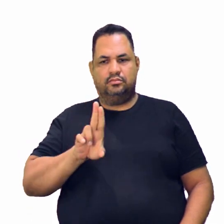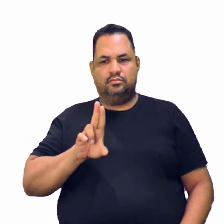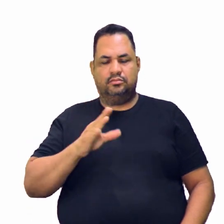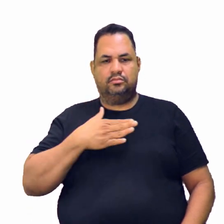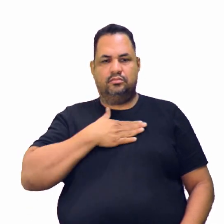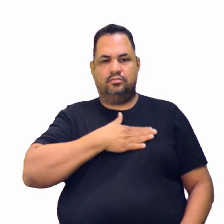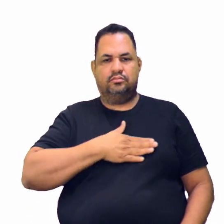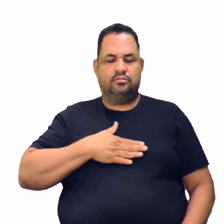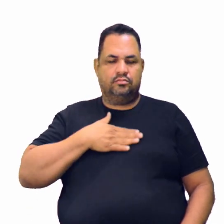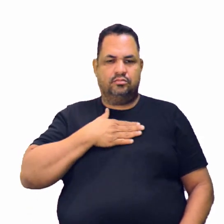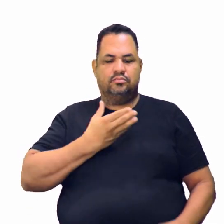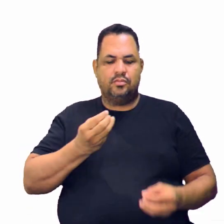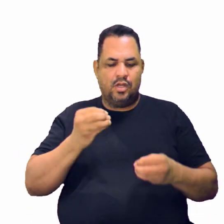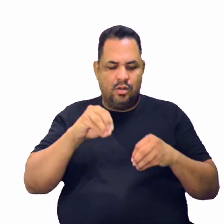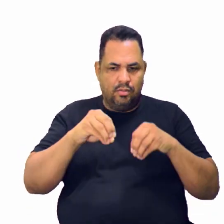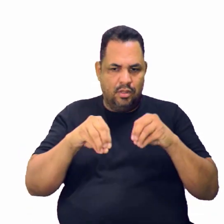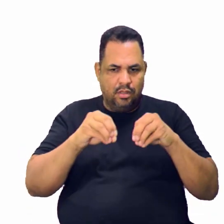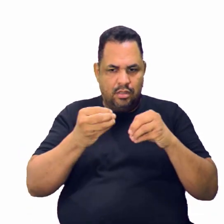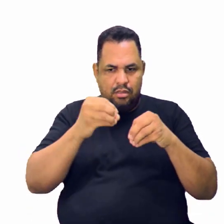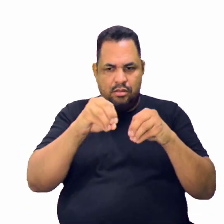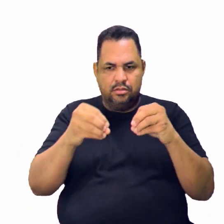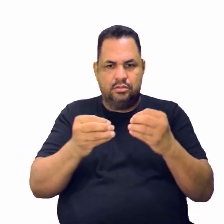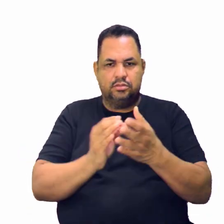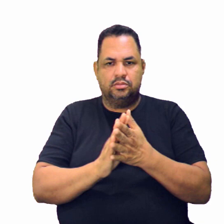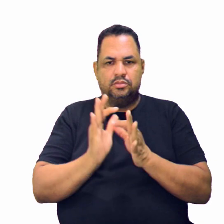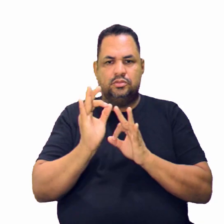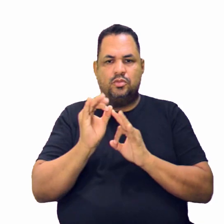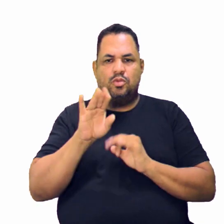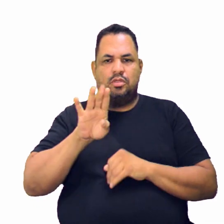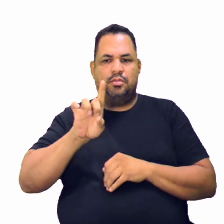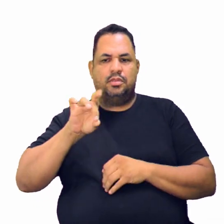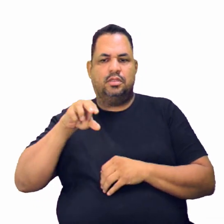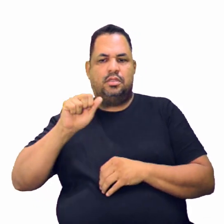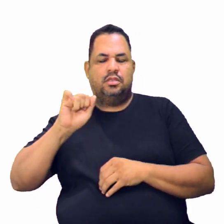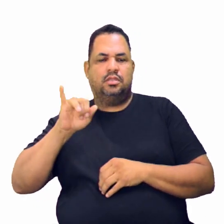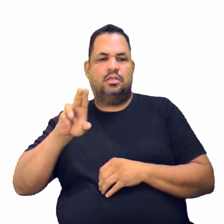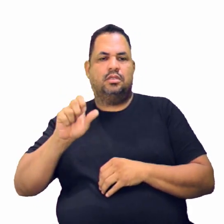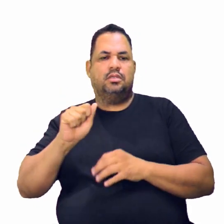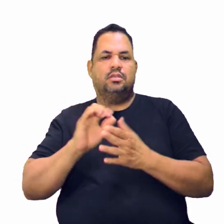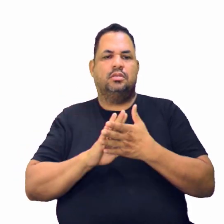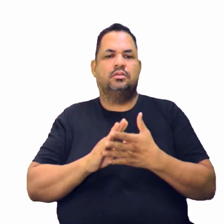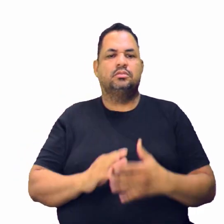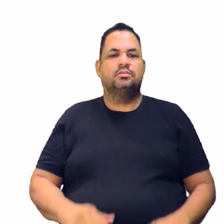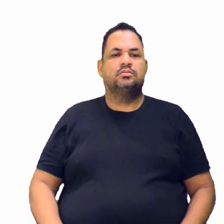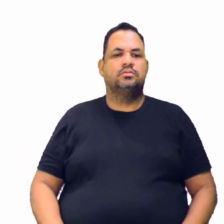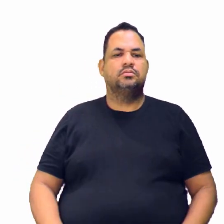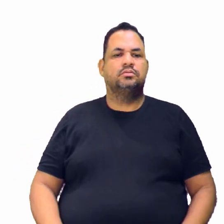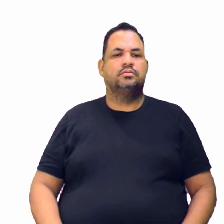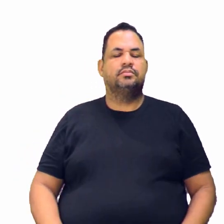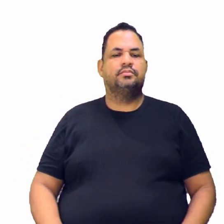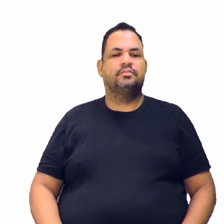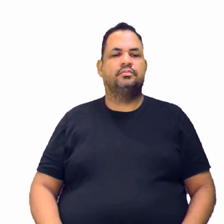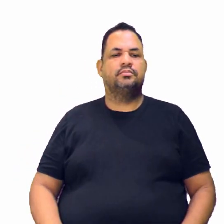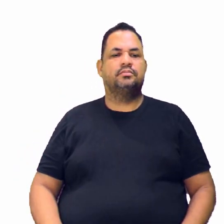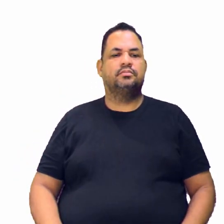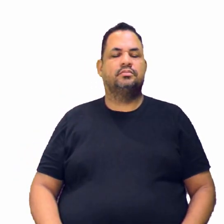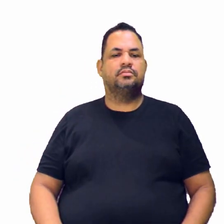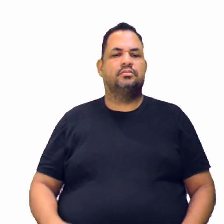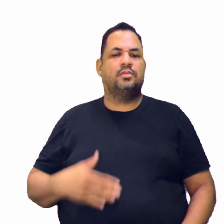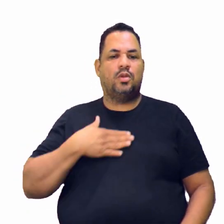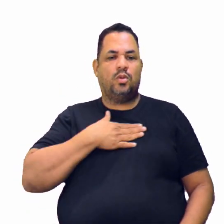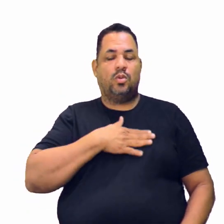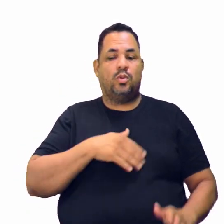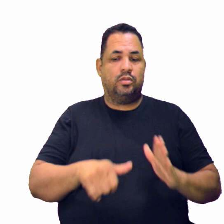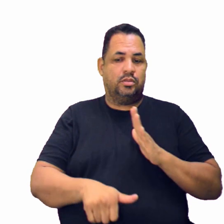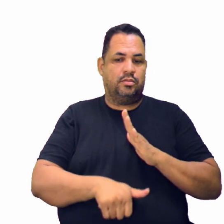eu gosto de planta. Então, sujeito oculto, eu. Ó, pela desinência verbal, tá bom? Quem fala gosto? Gosto é a